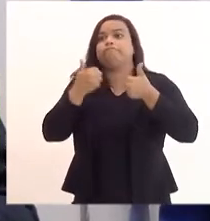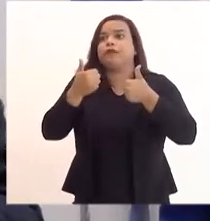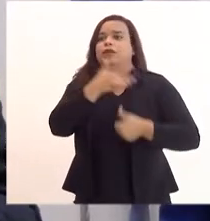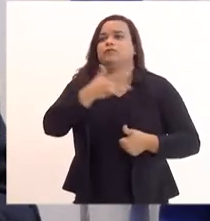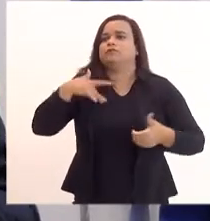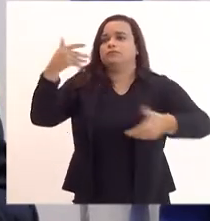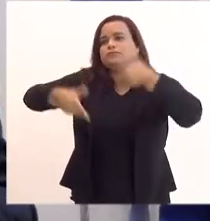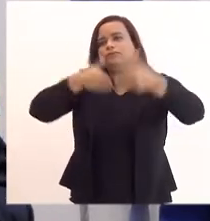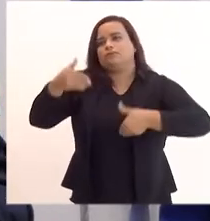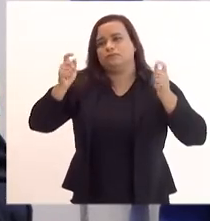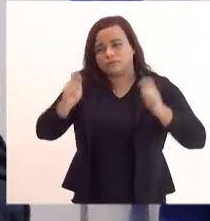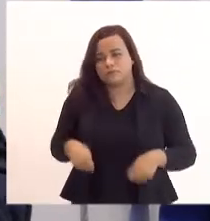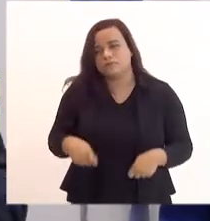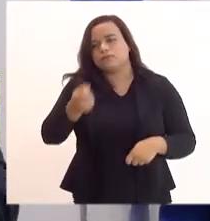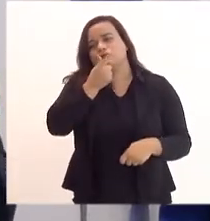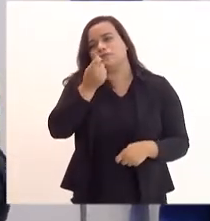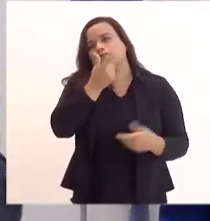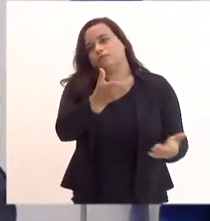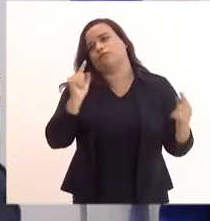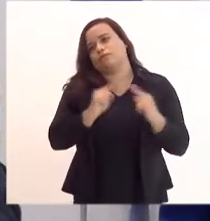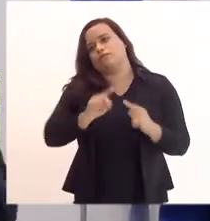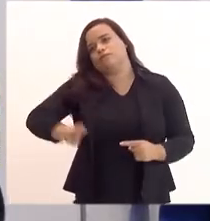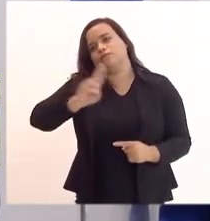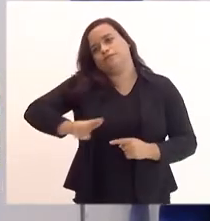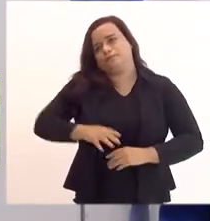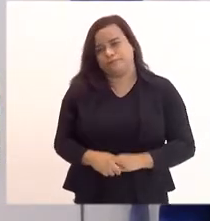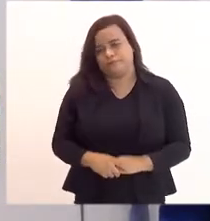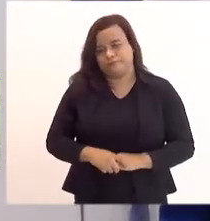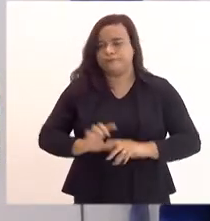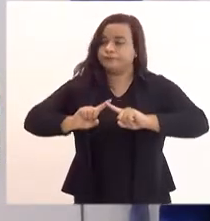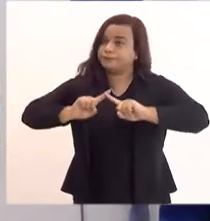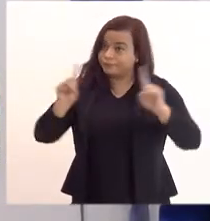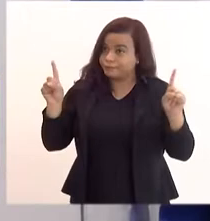remédio nesses casos. Por outro lado,